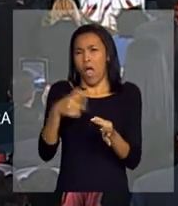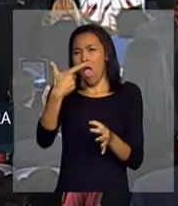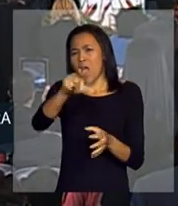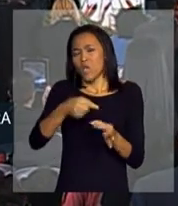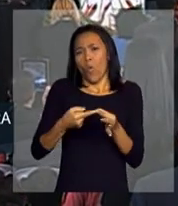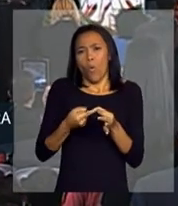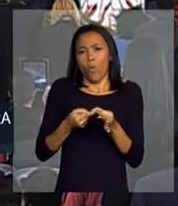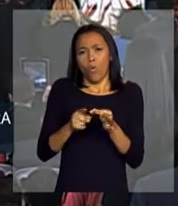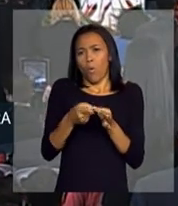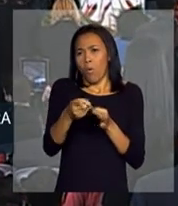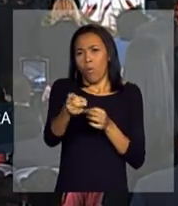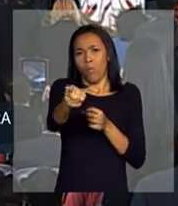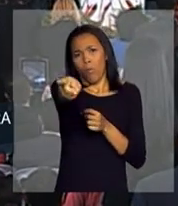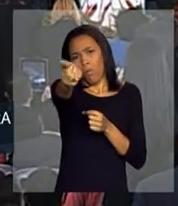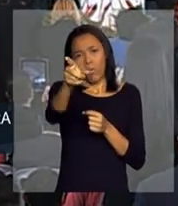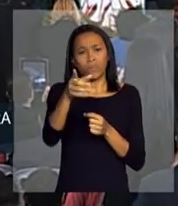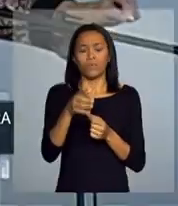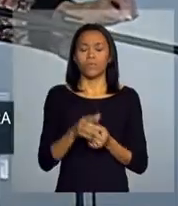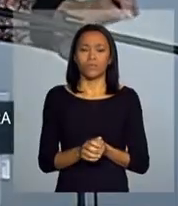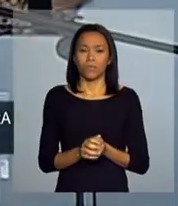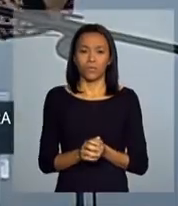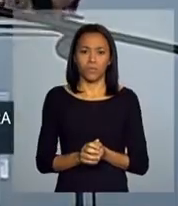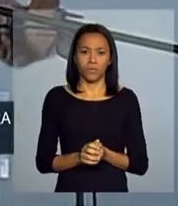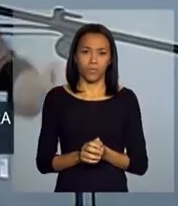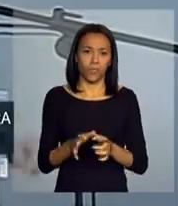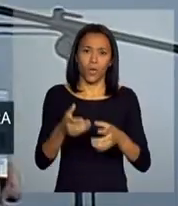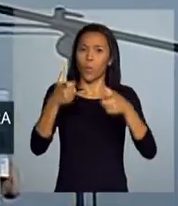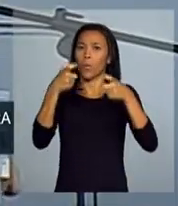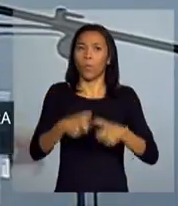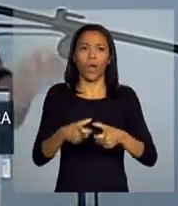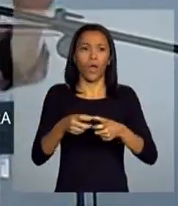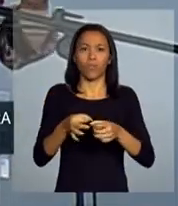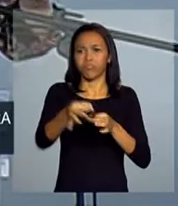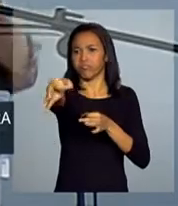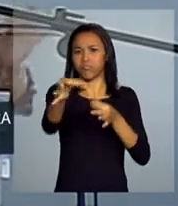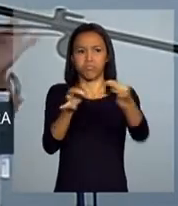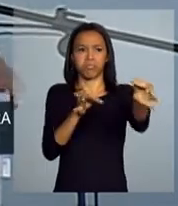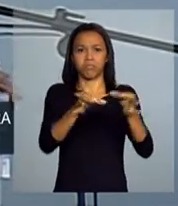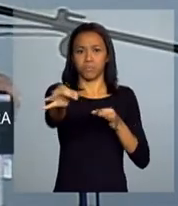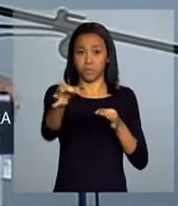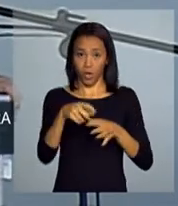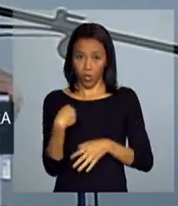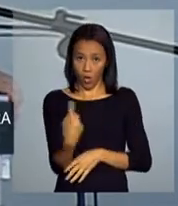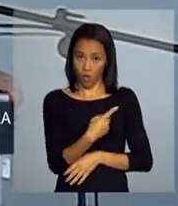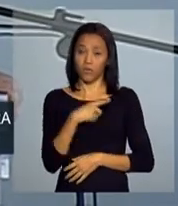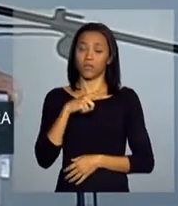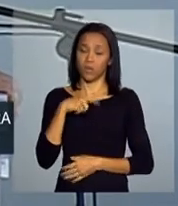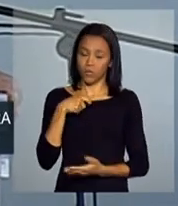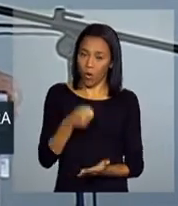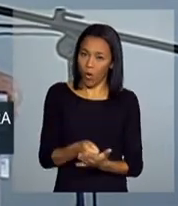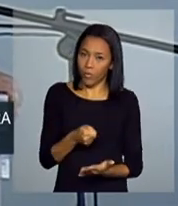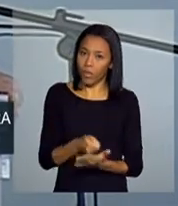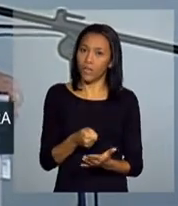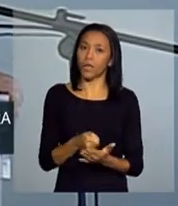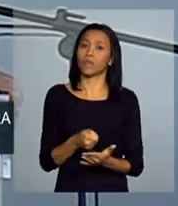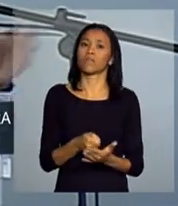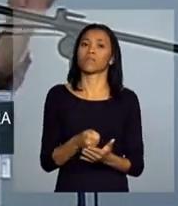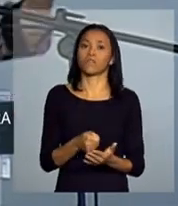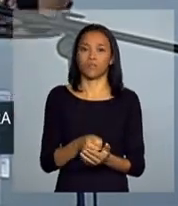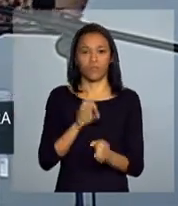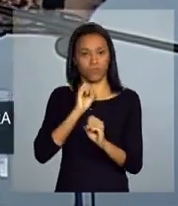distante e longínquo local, nós temos a obrigação de levar a